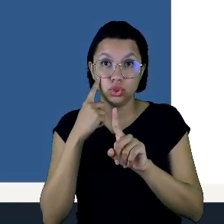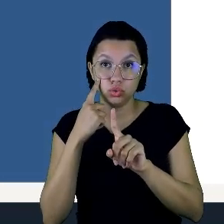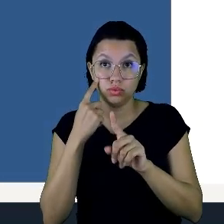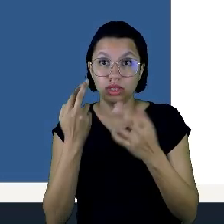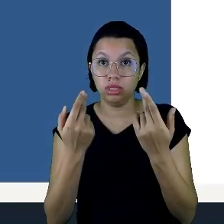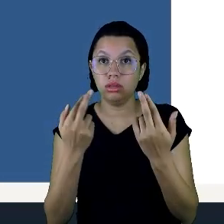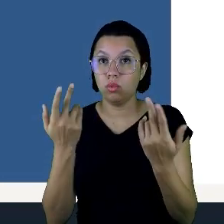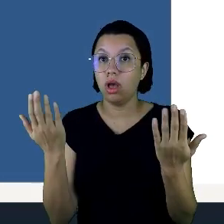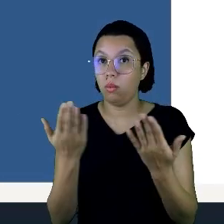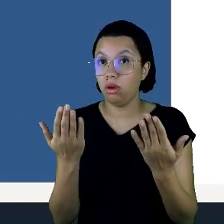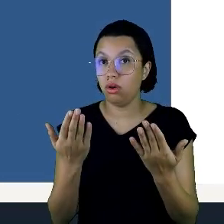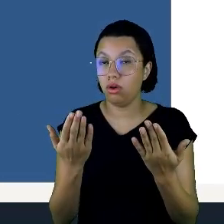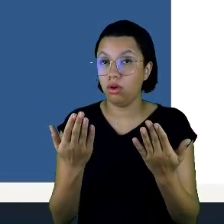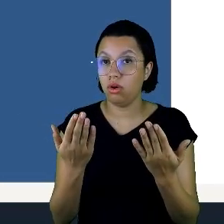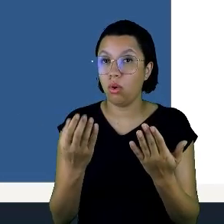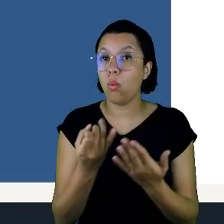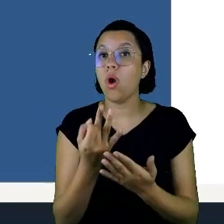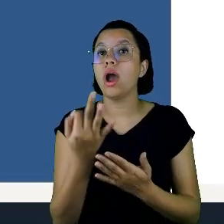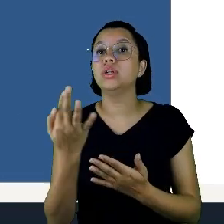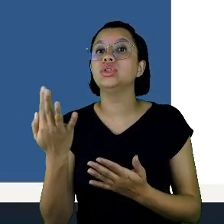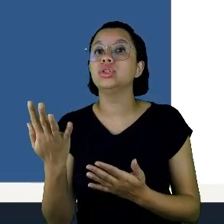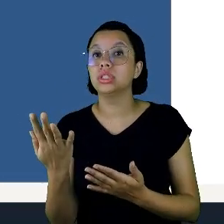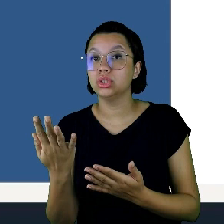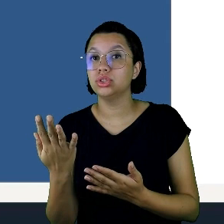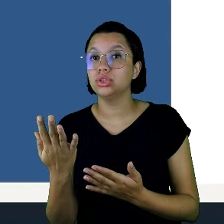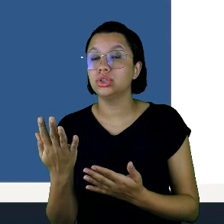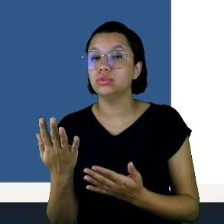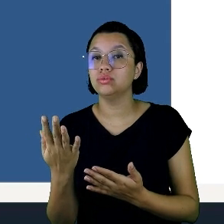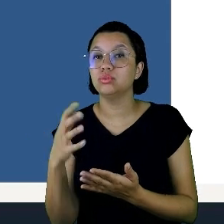evolução mensal, que é aquela visualização que nós